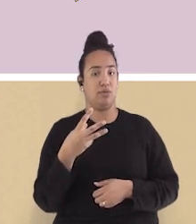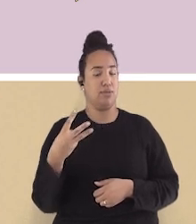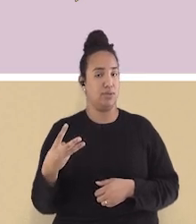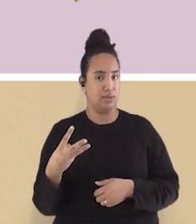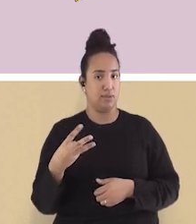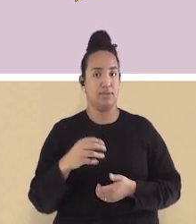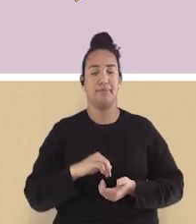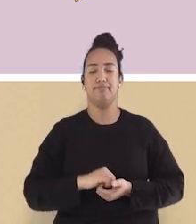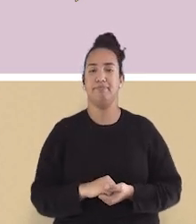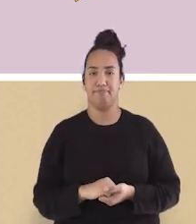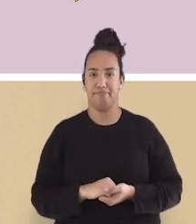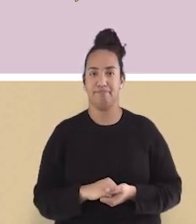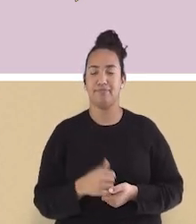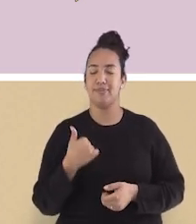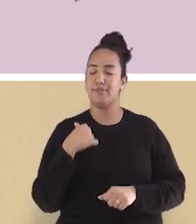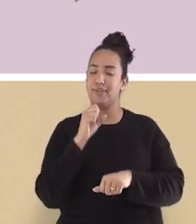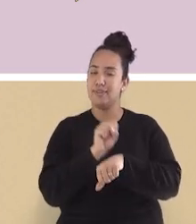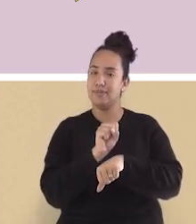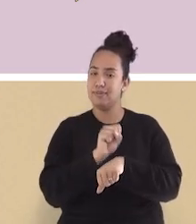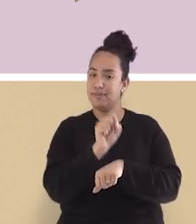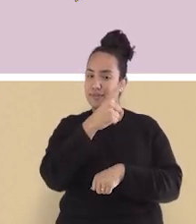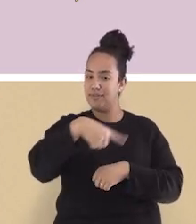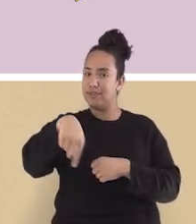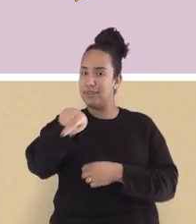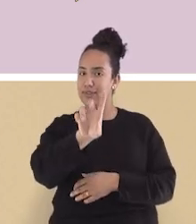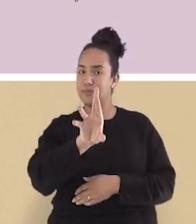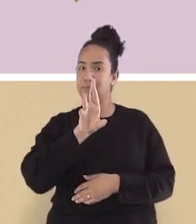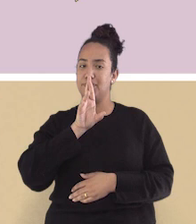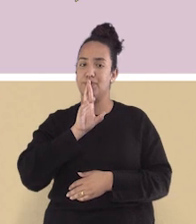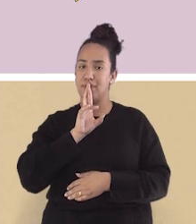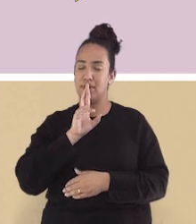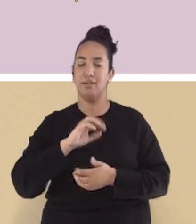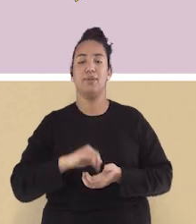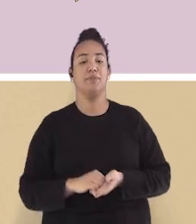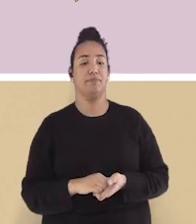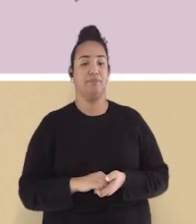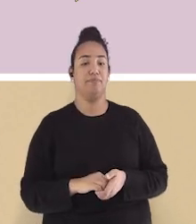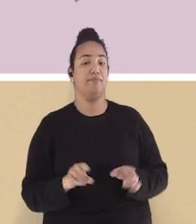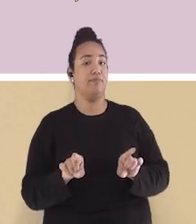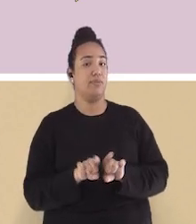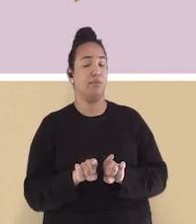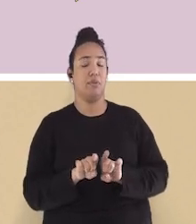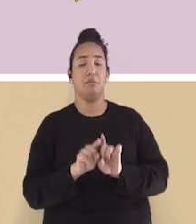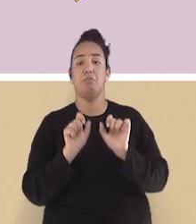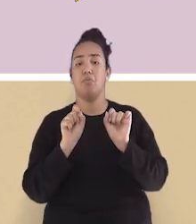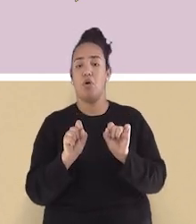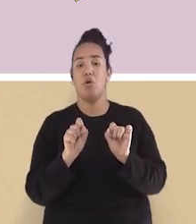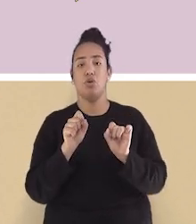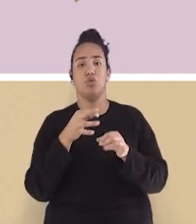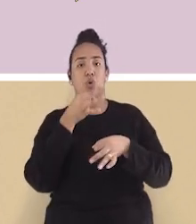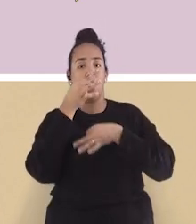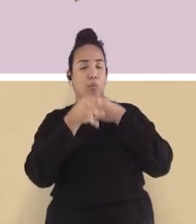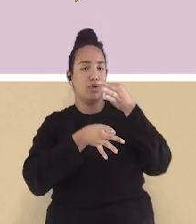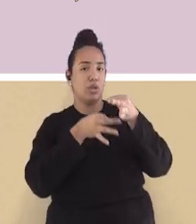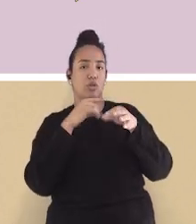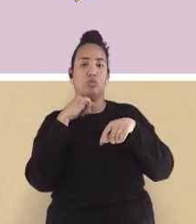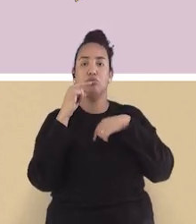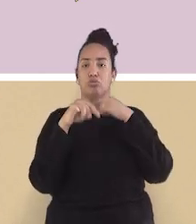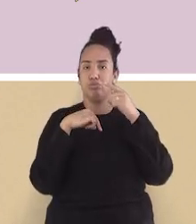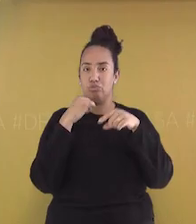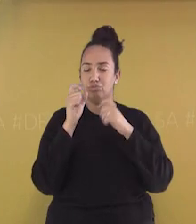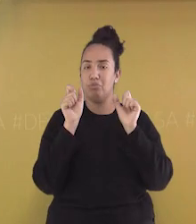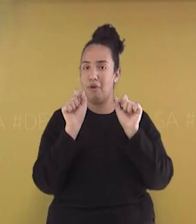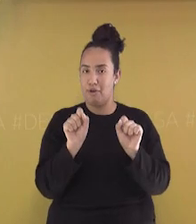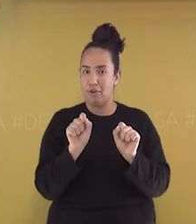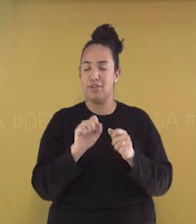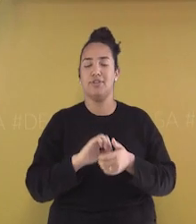996610143. Estarei aguardando a sua resposta. E fique à vontade também para mandar alguma dúvida sobre a aula, se você